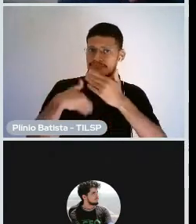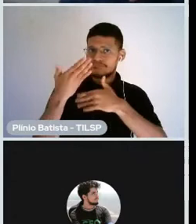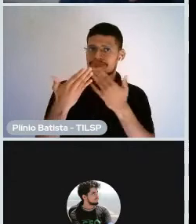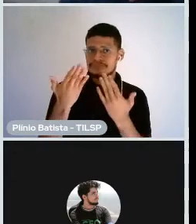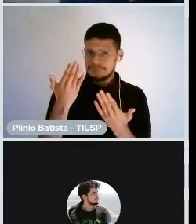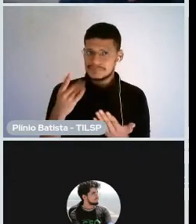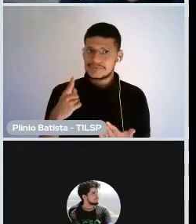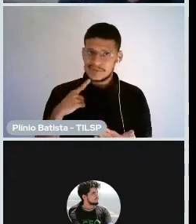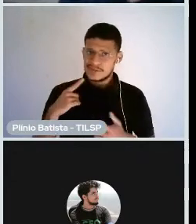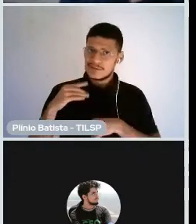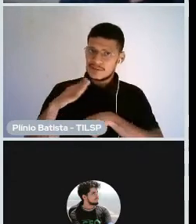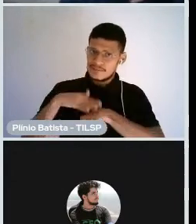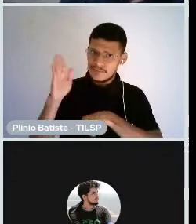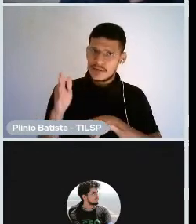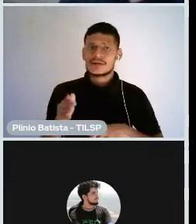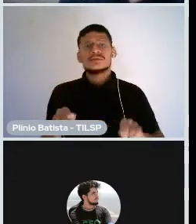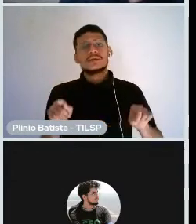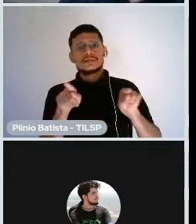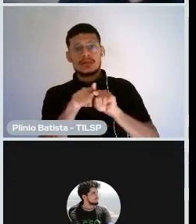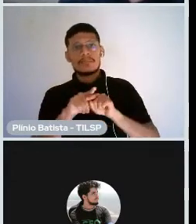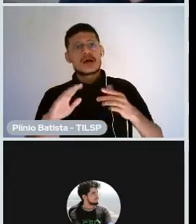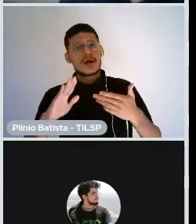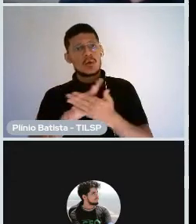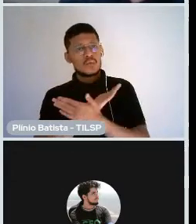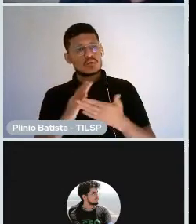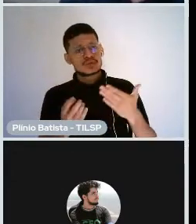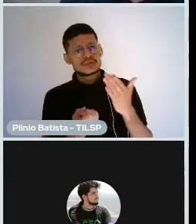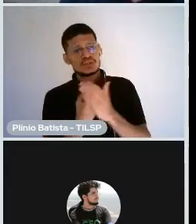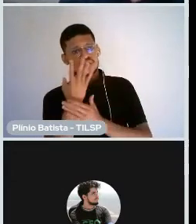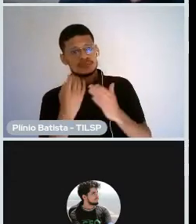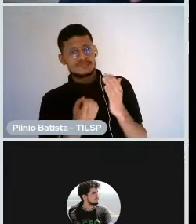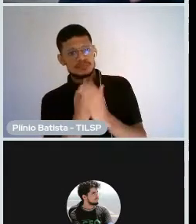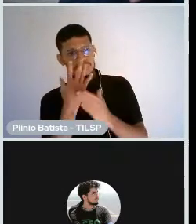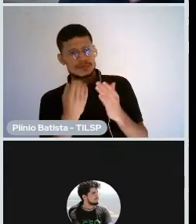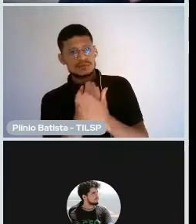né? E aí novas formas de produção começaram a ser